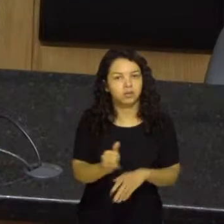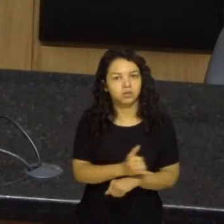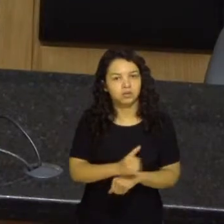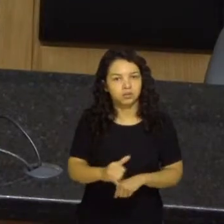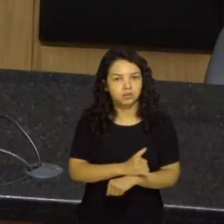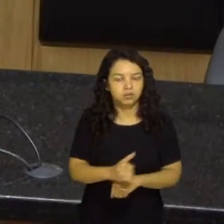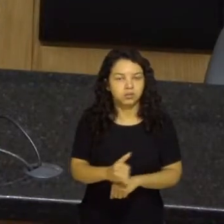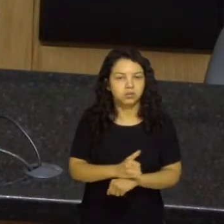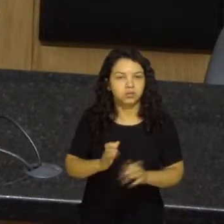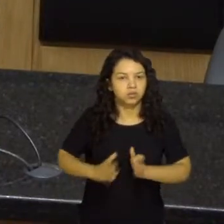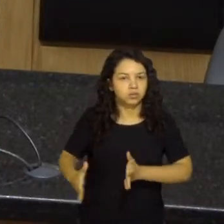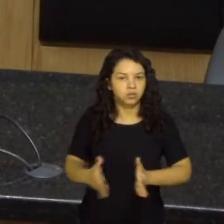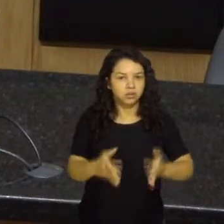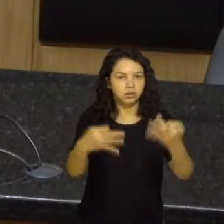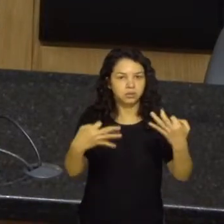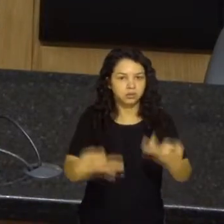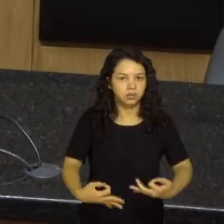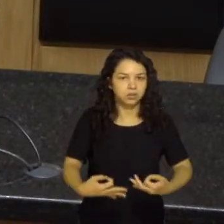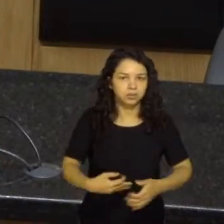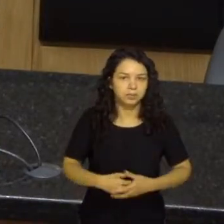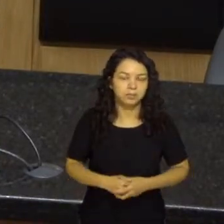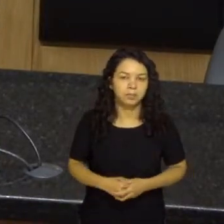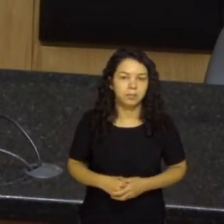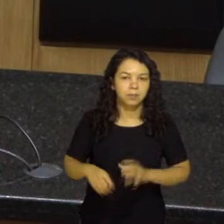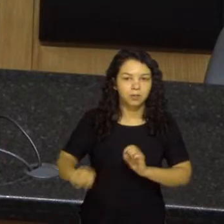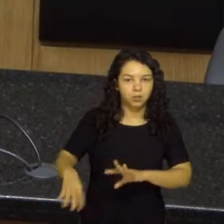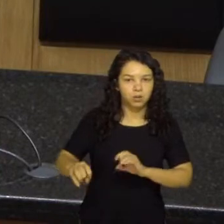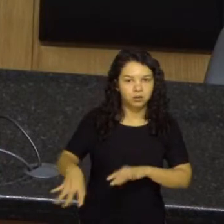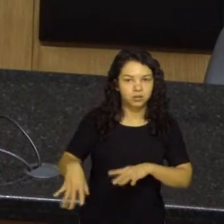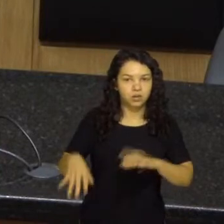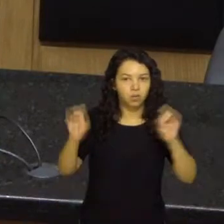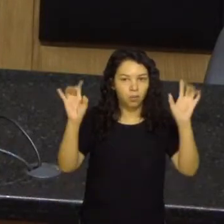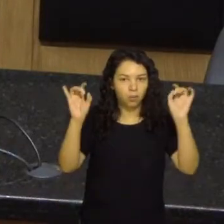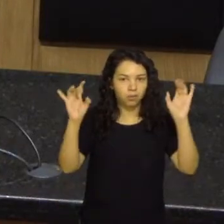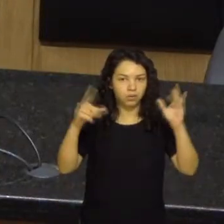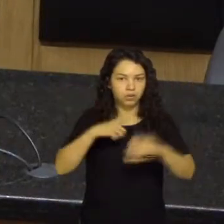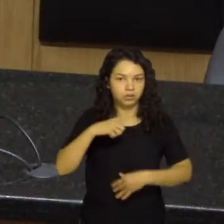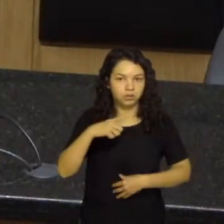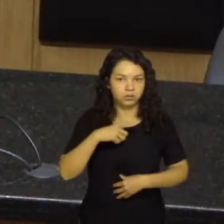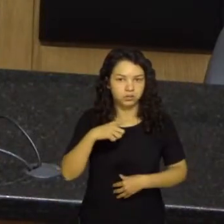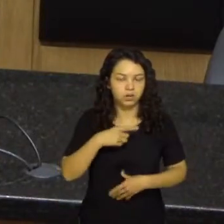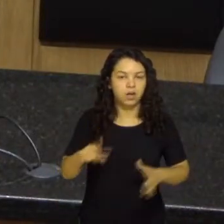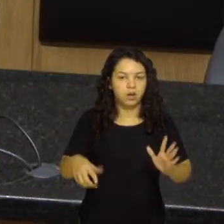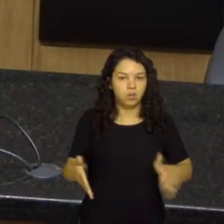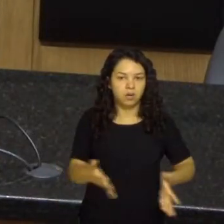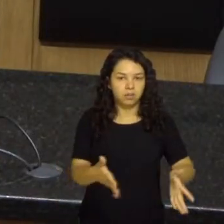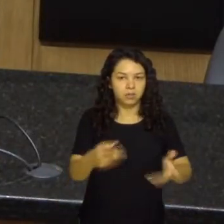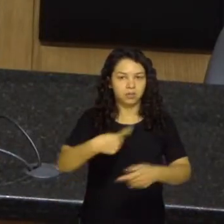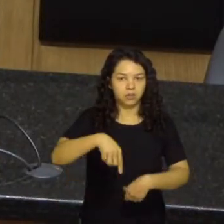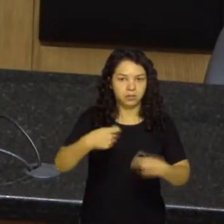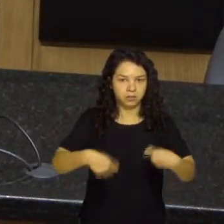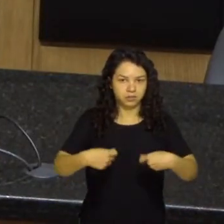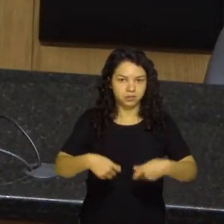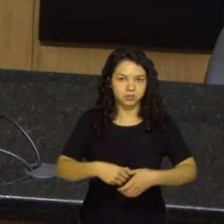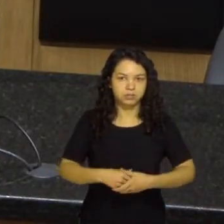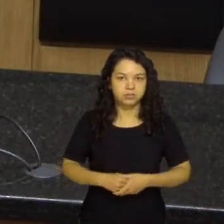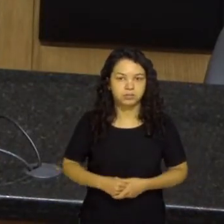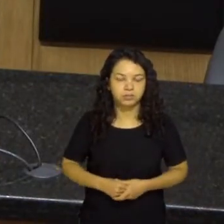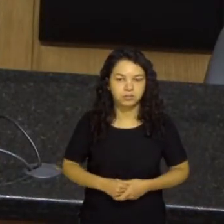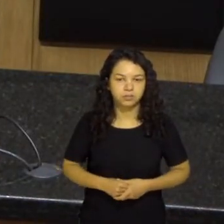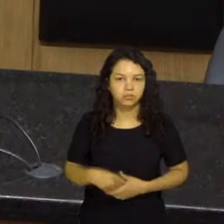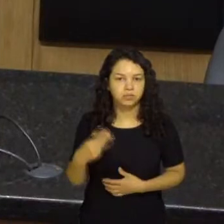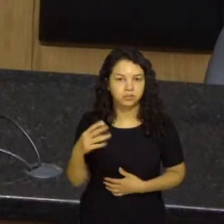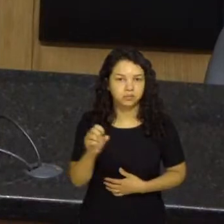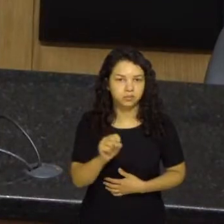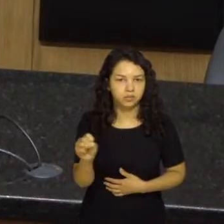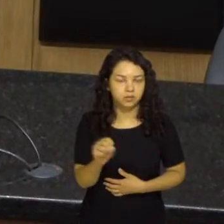estão no caminho certo, com educação e com oportunidade. Esse é o caminho que a gente precisa... 30 segundos, deputado.